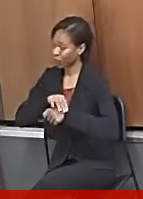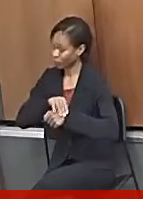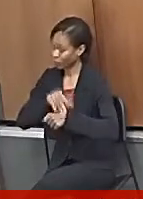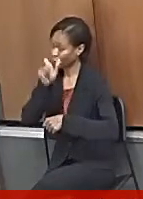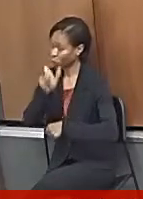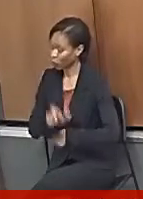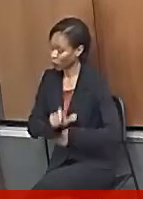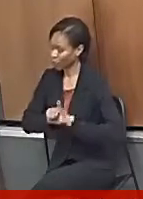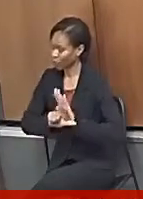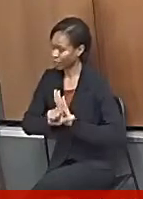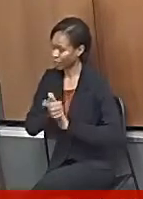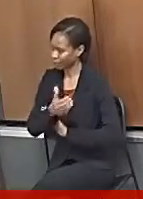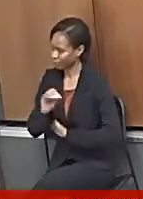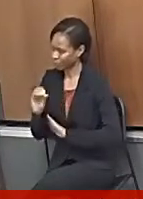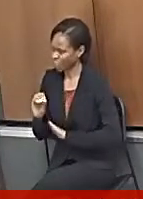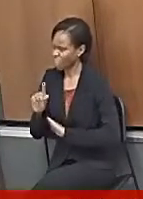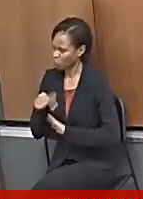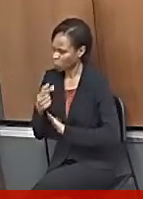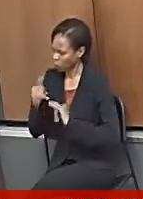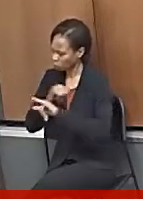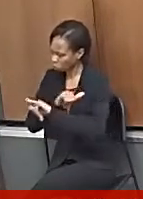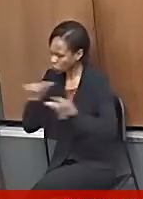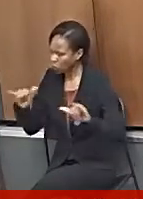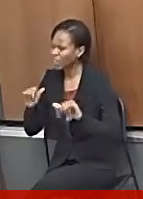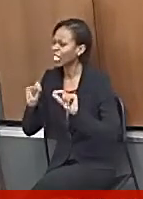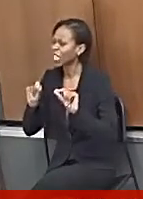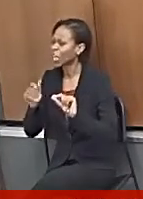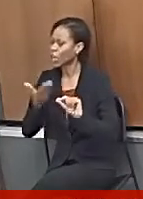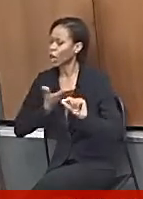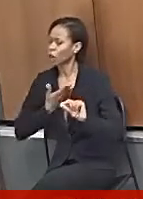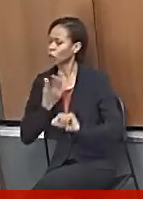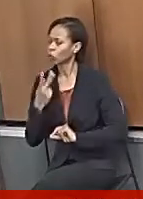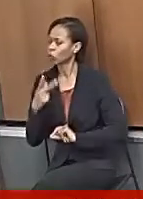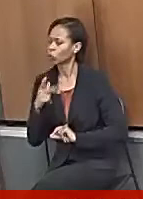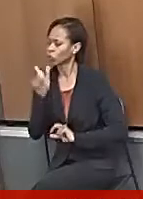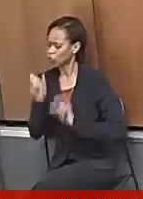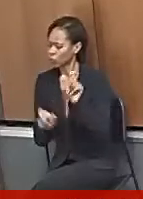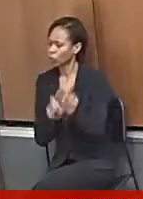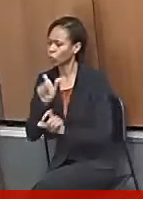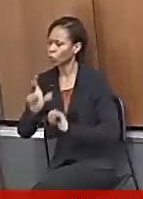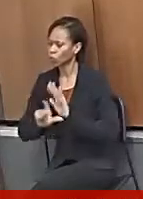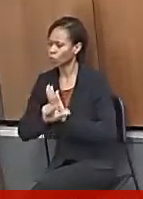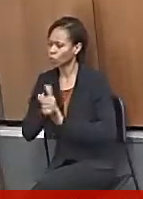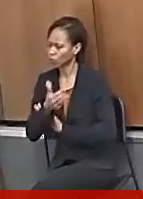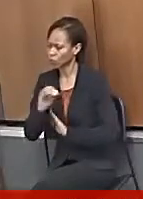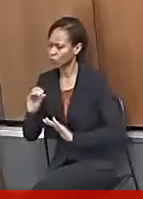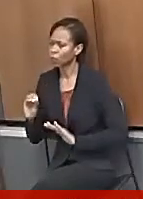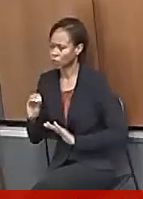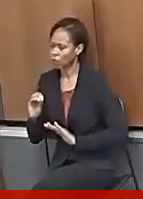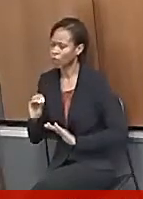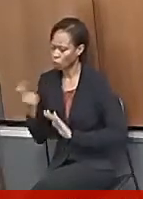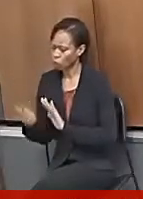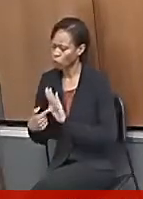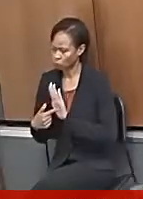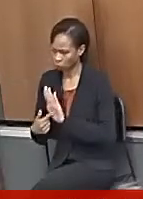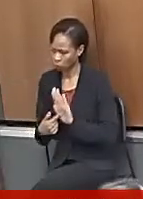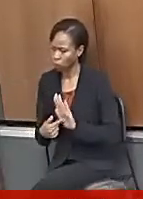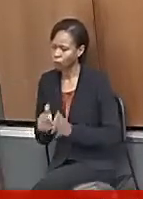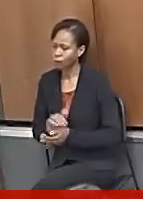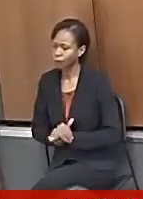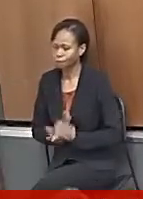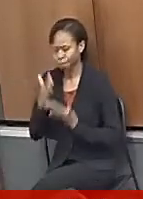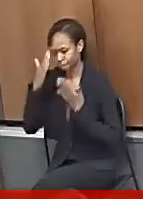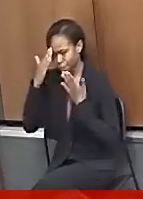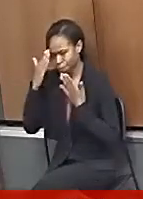todo o estado de minas gerais quem são os amigos de vocês também obrigado ou é